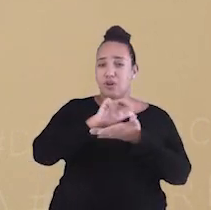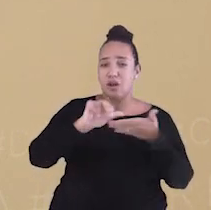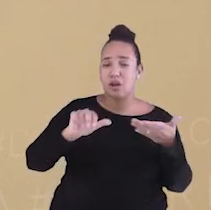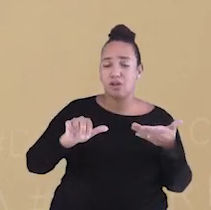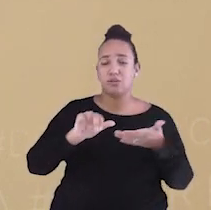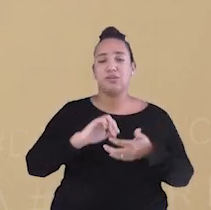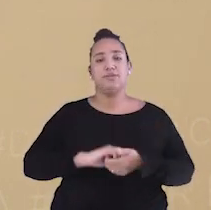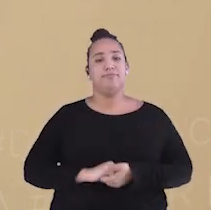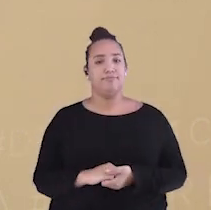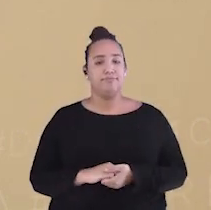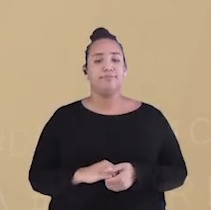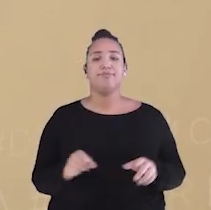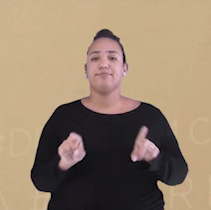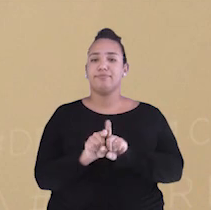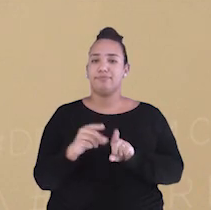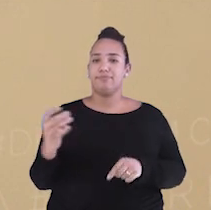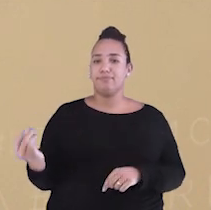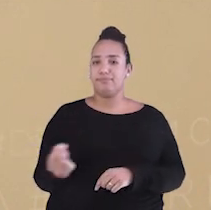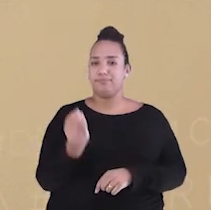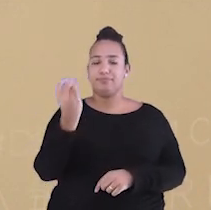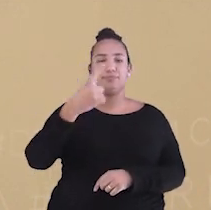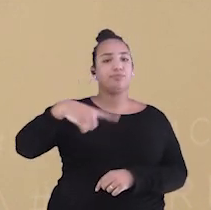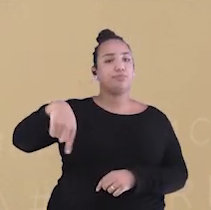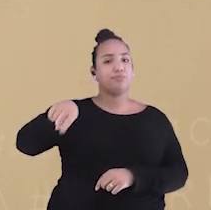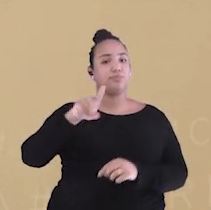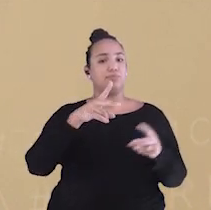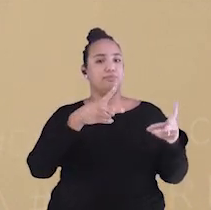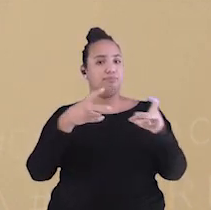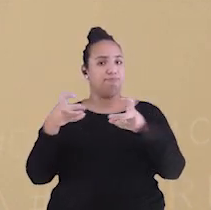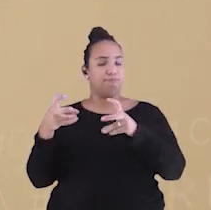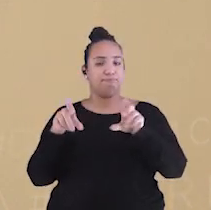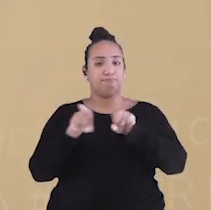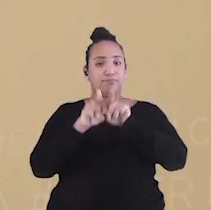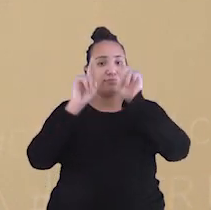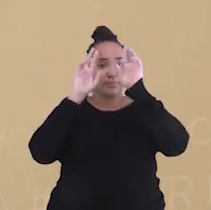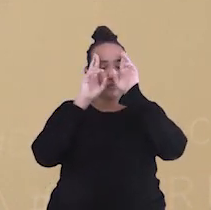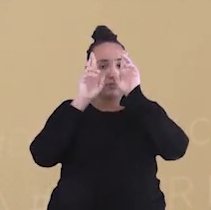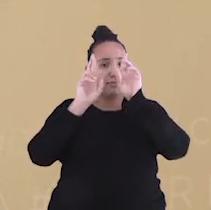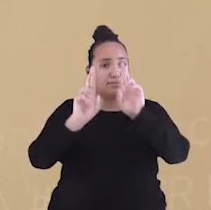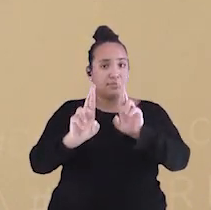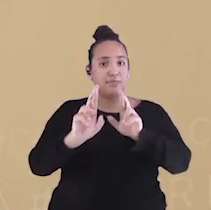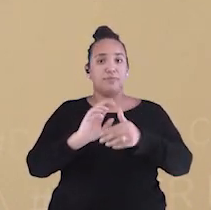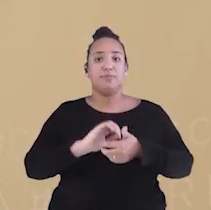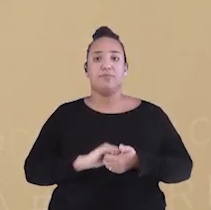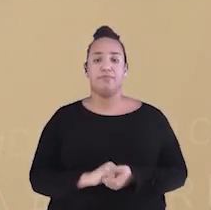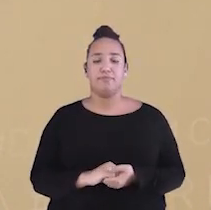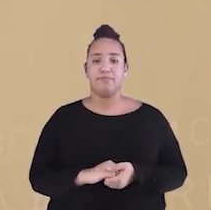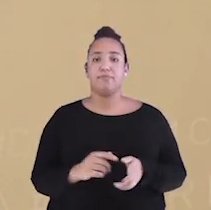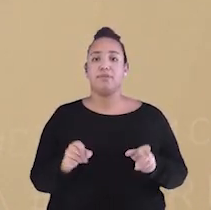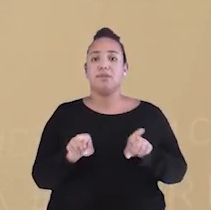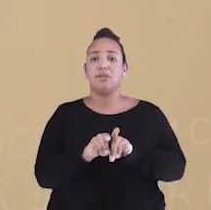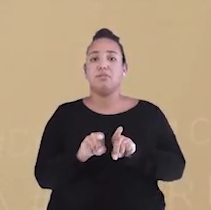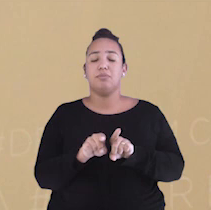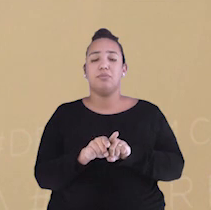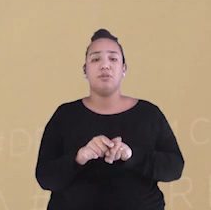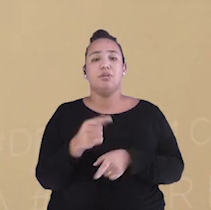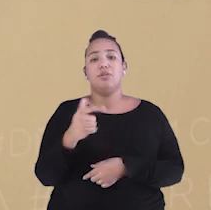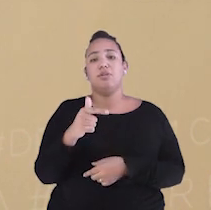importante reconhecermos e respeitarmos os seus saberes e não reproduzir falas e ideias